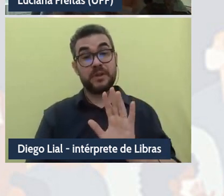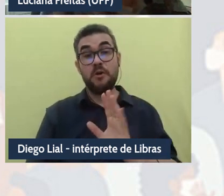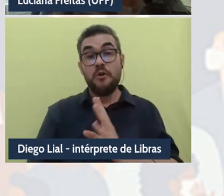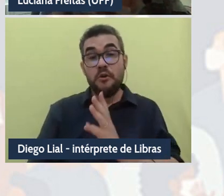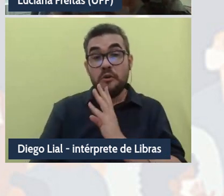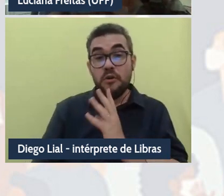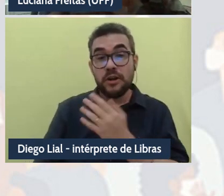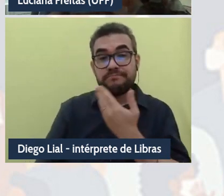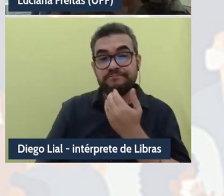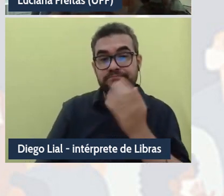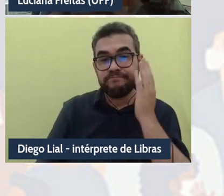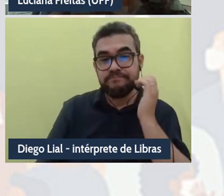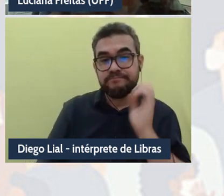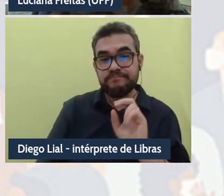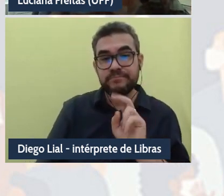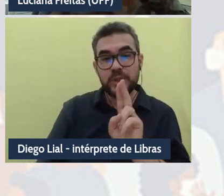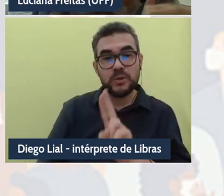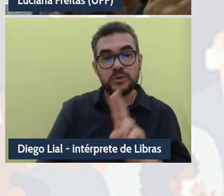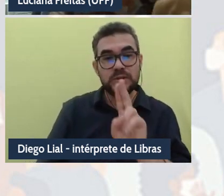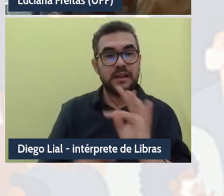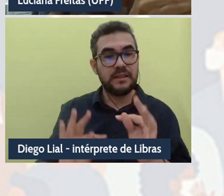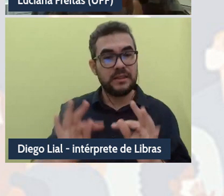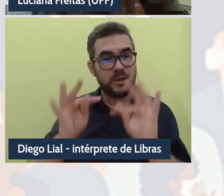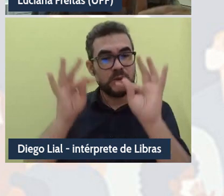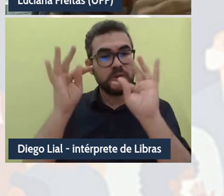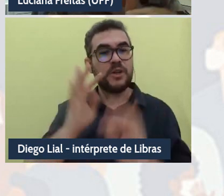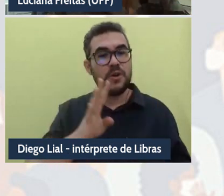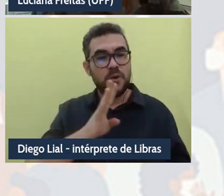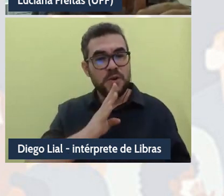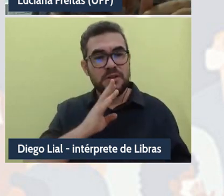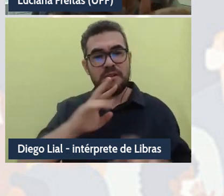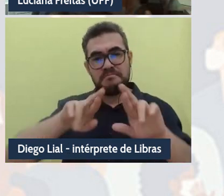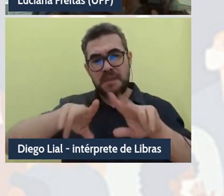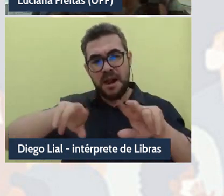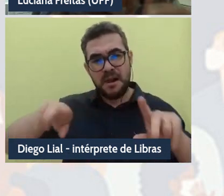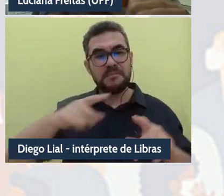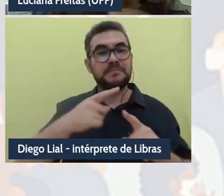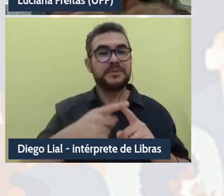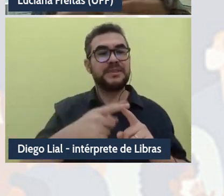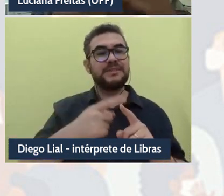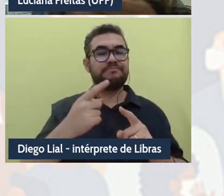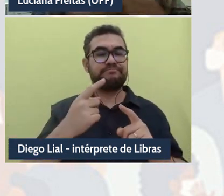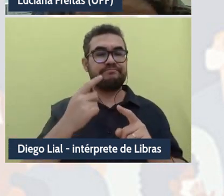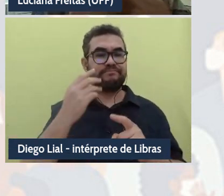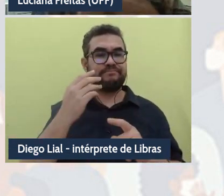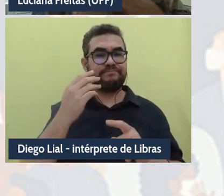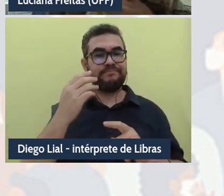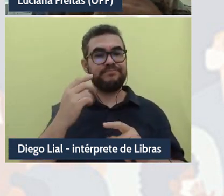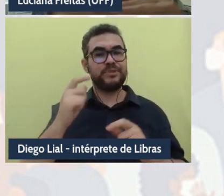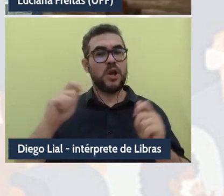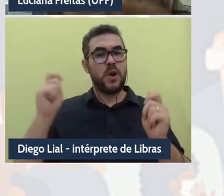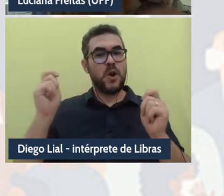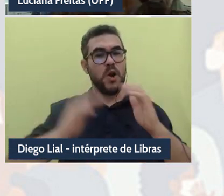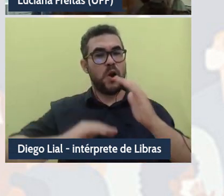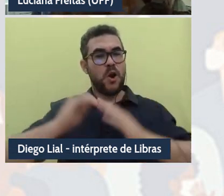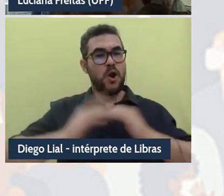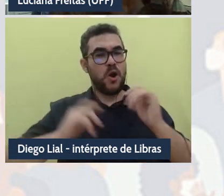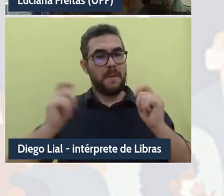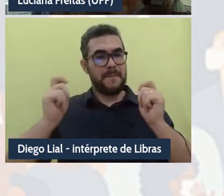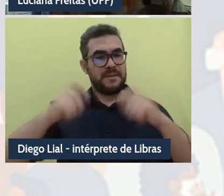de linguagens também as tecnologias, né? Porque as competências gerais sempre colam nas competências específicas, né? Elas são